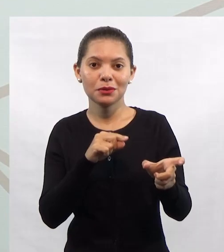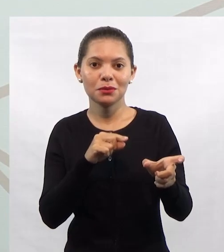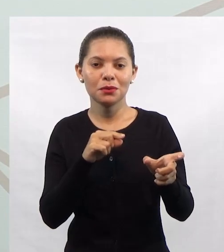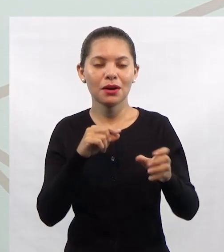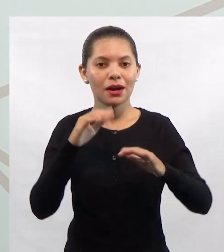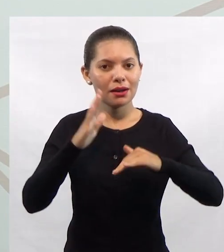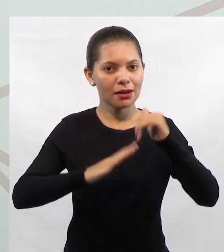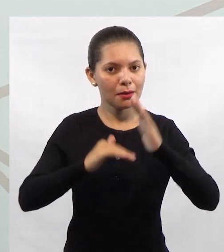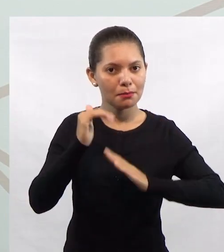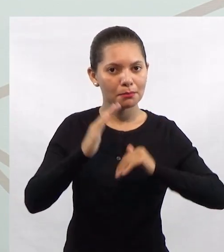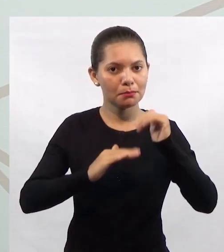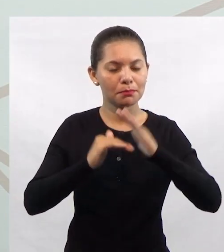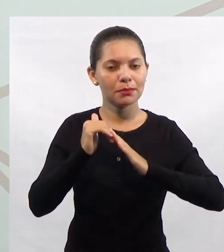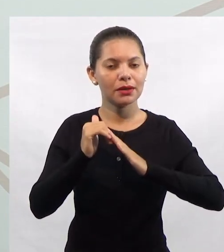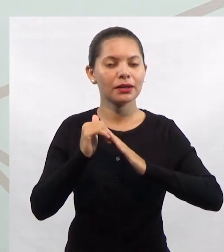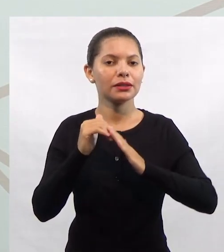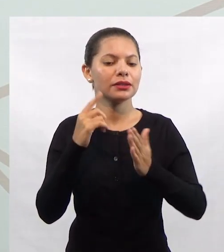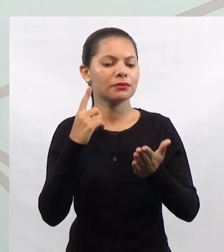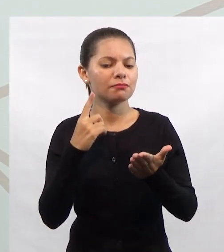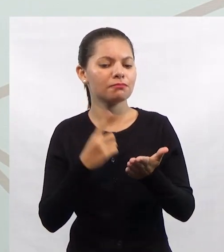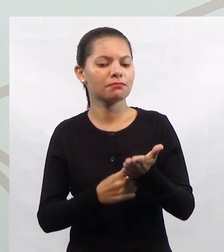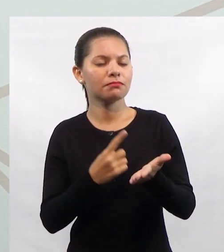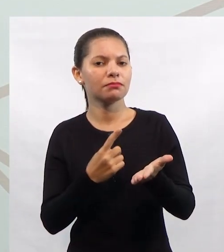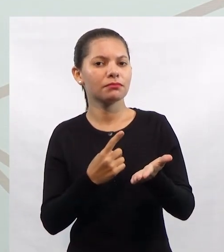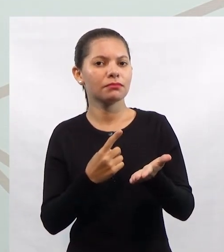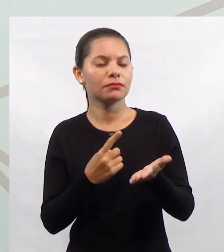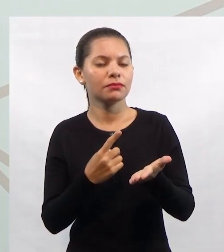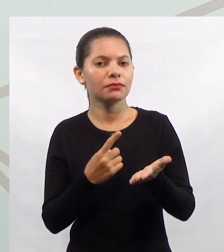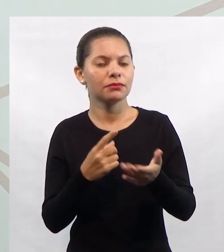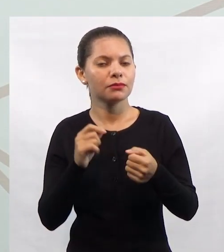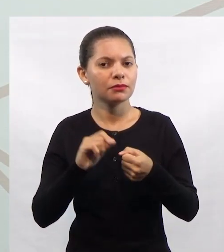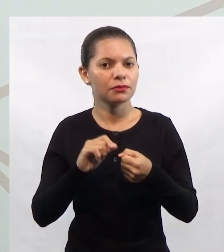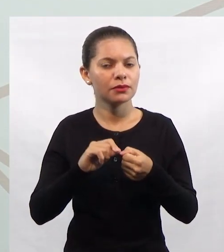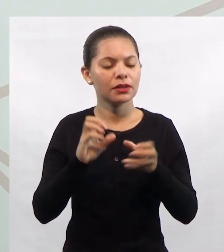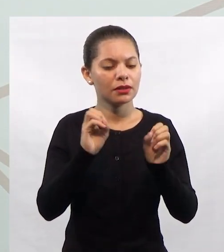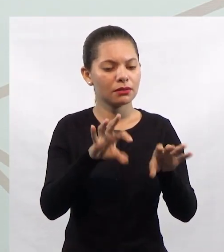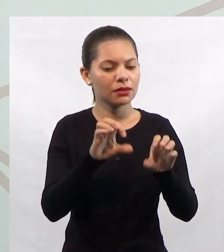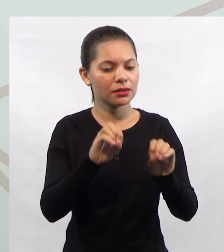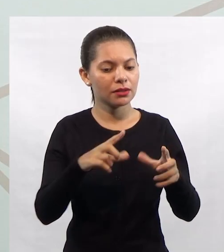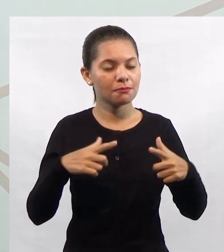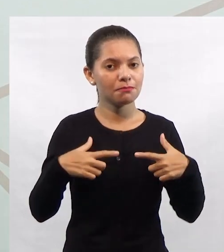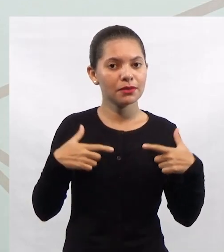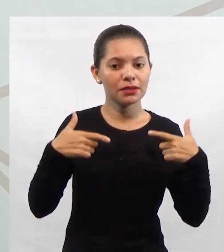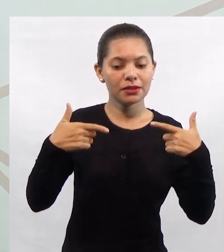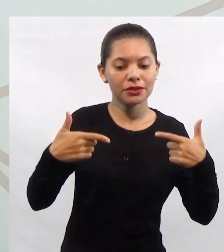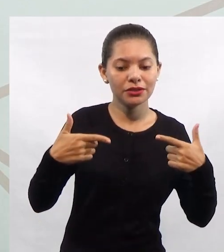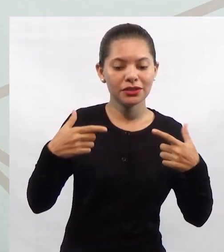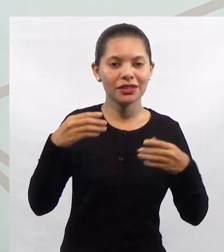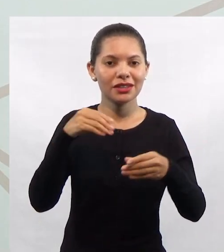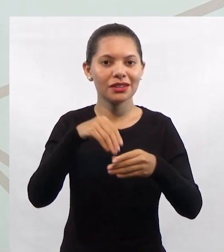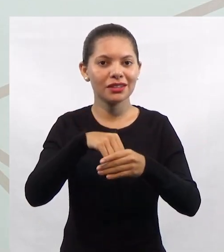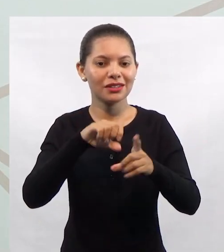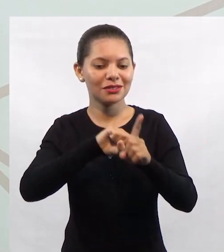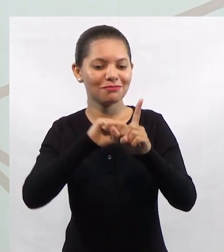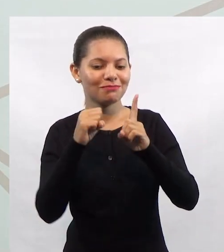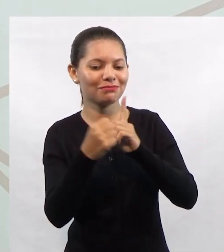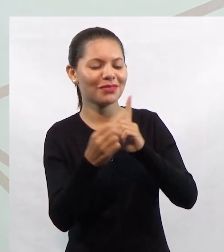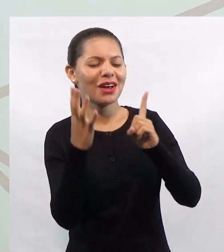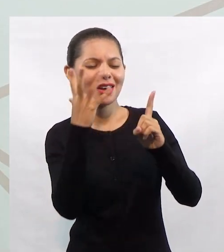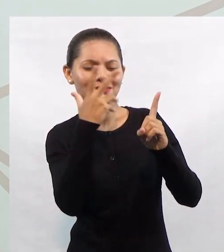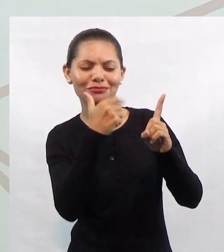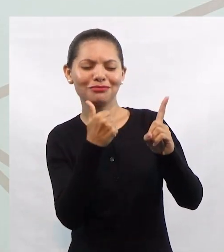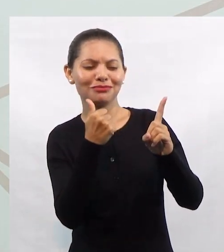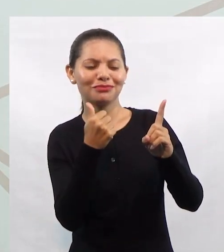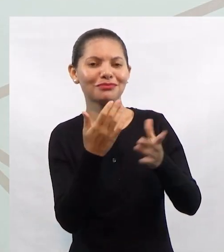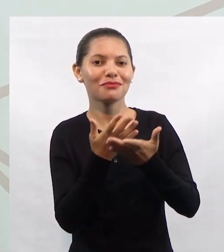capazes de assumir a sua educação e, dessa forma, agir na sociedade. Ai, que lindo, né?